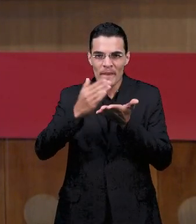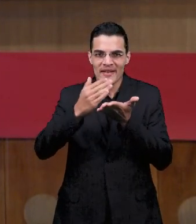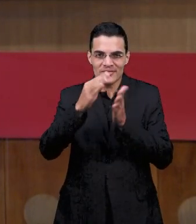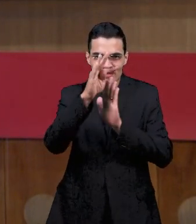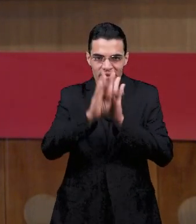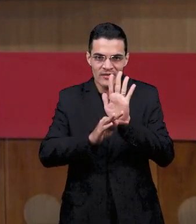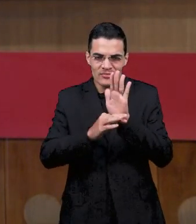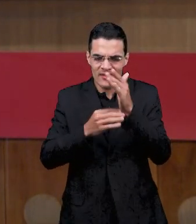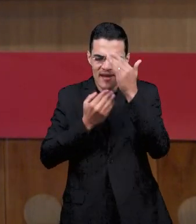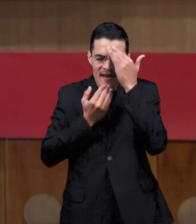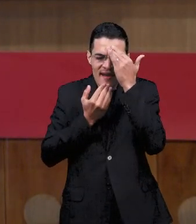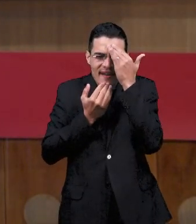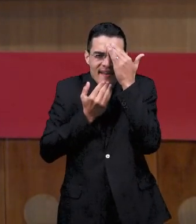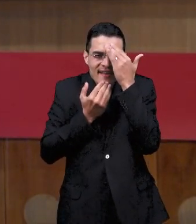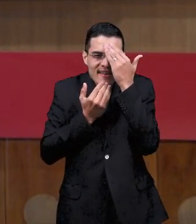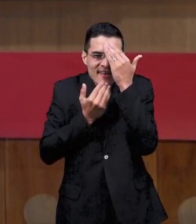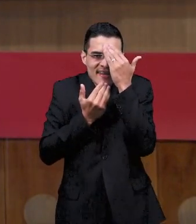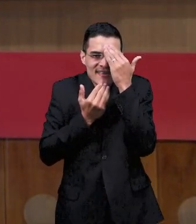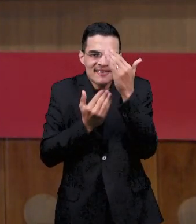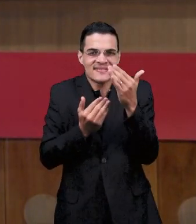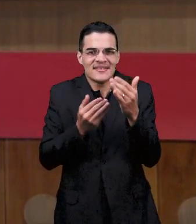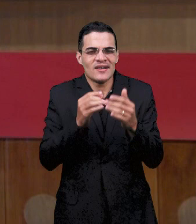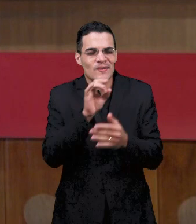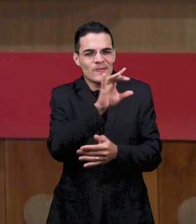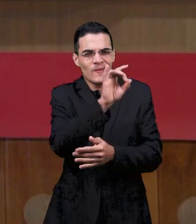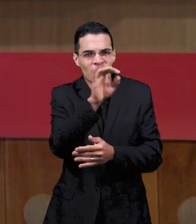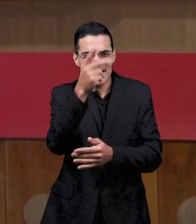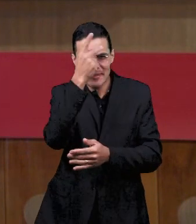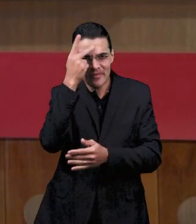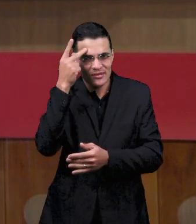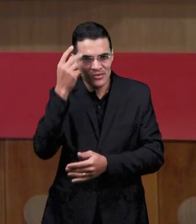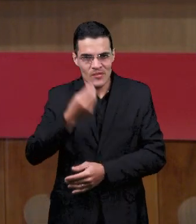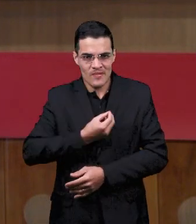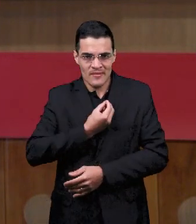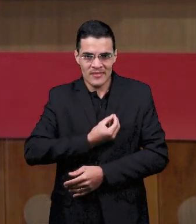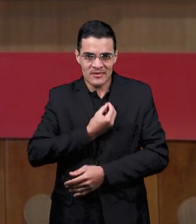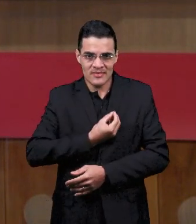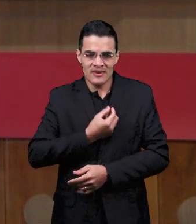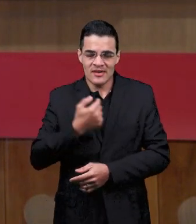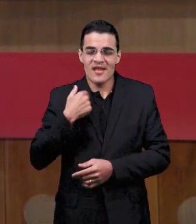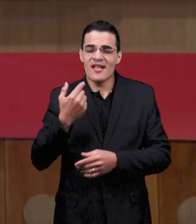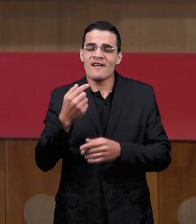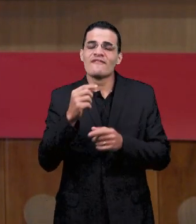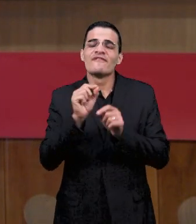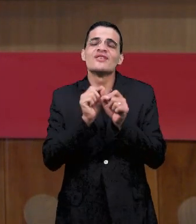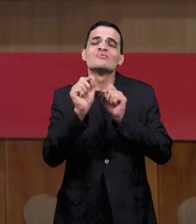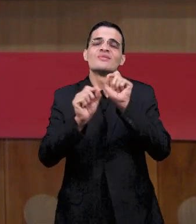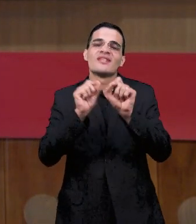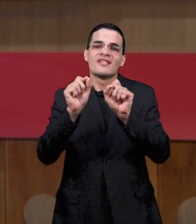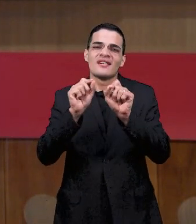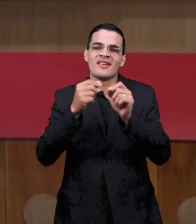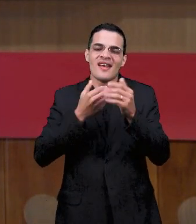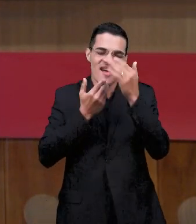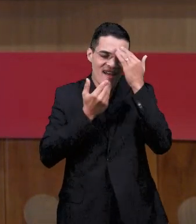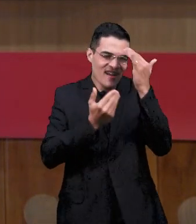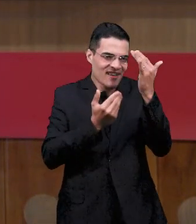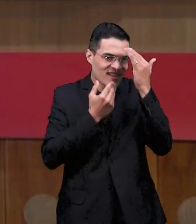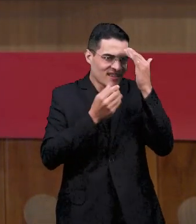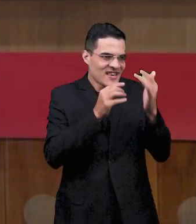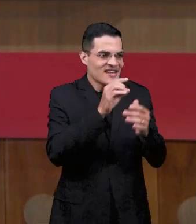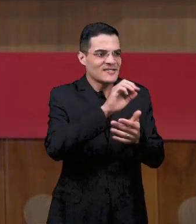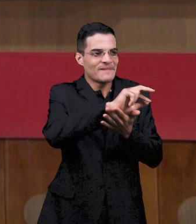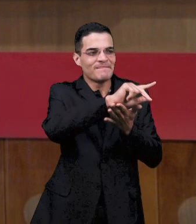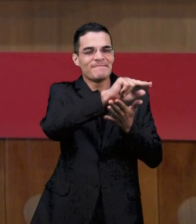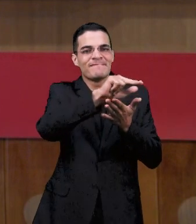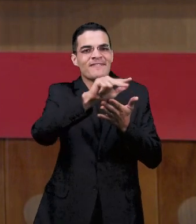foram importantes no seu ministério. E ele sauda várias irmãs. Ele fala a